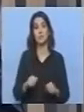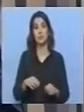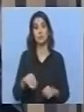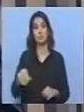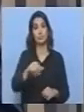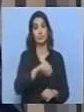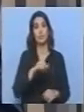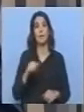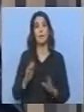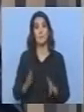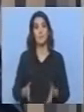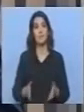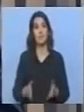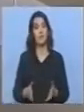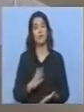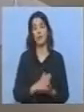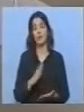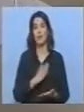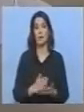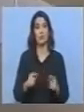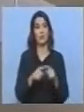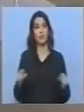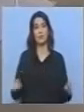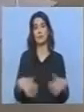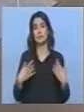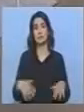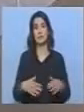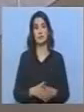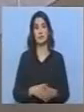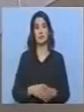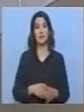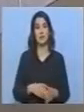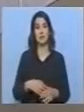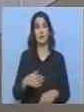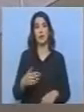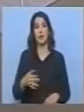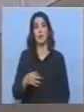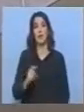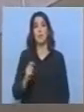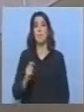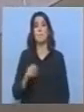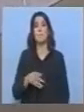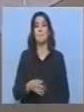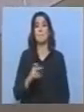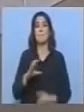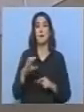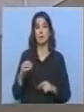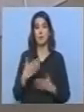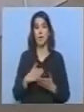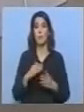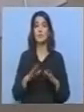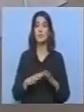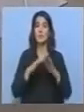zonas onde necessitamos de requalificar espaços. Palácio Real, portanto, tem vários. Sim, o Palácio está em requalificação, só que é uma obra